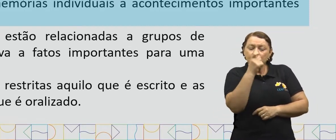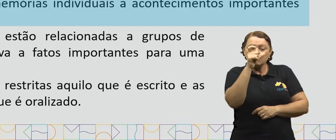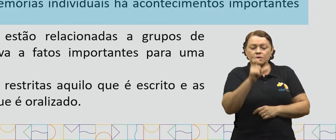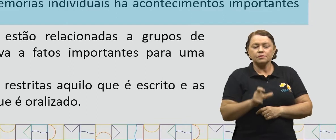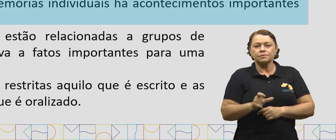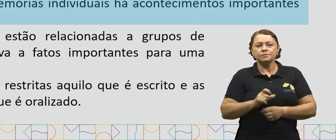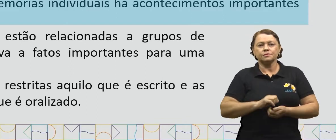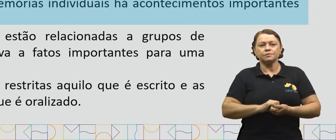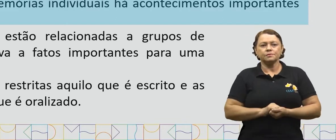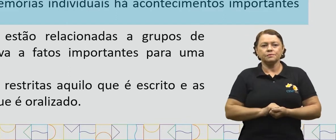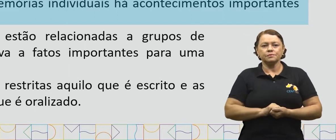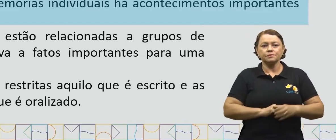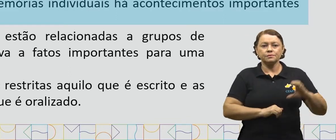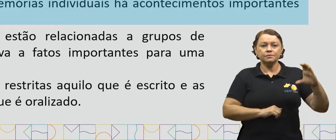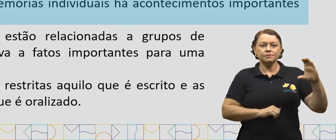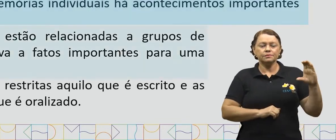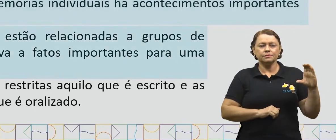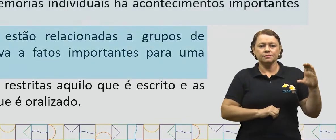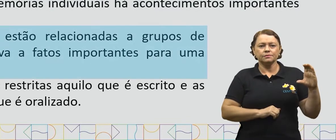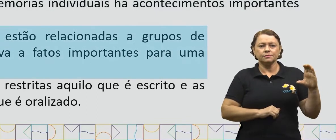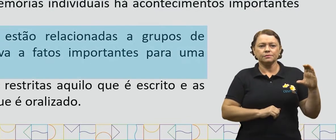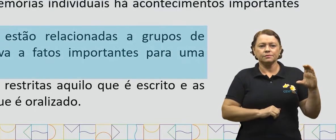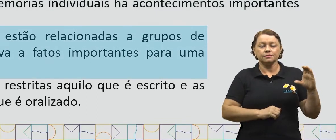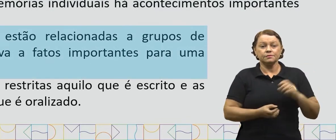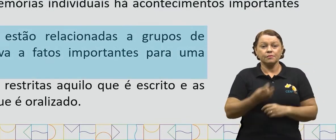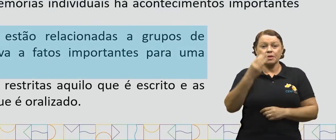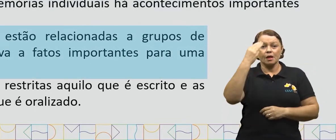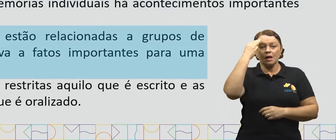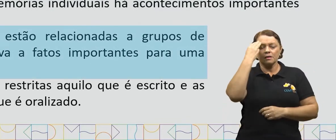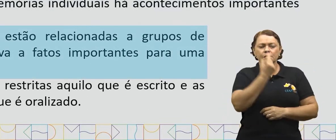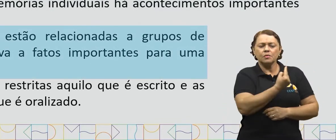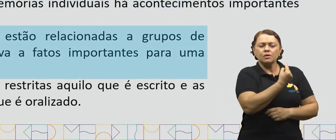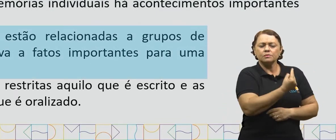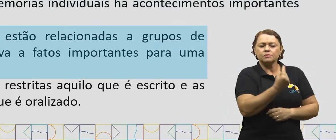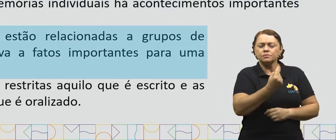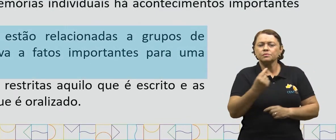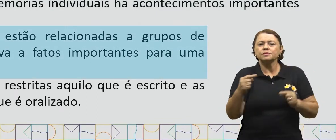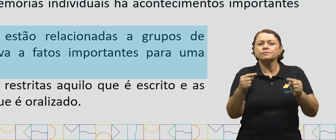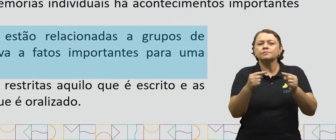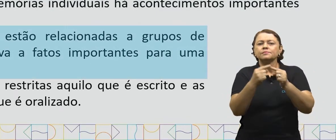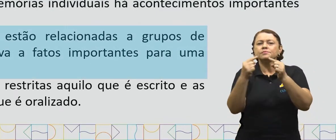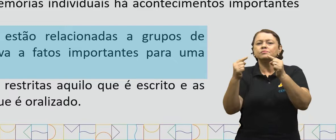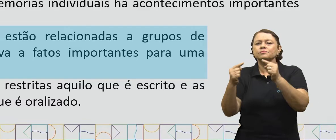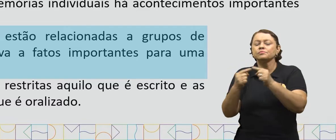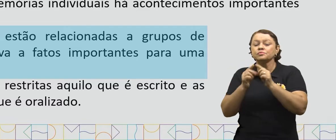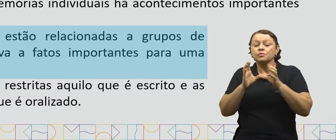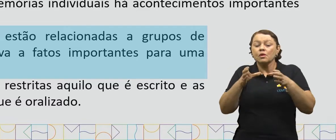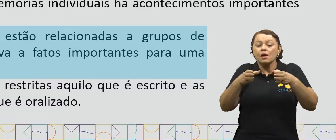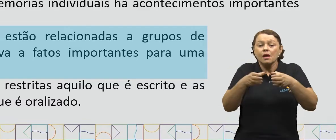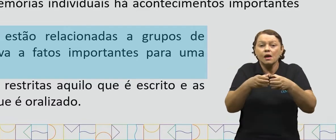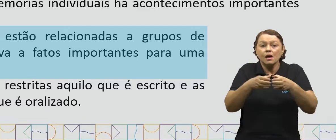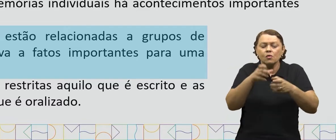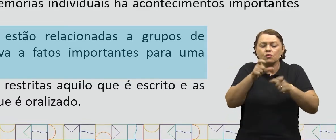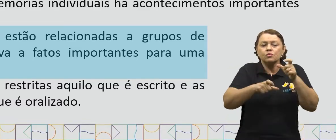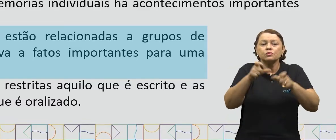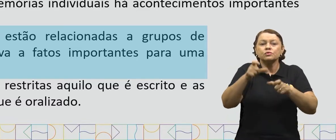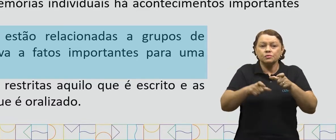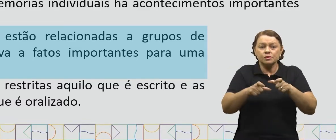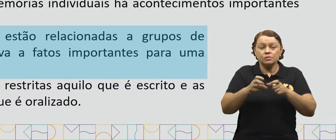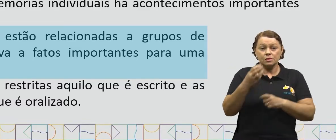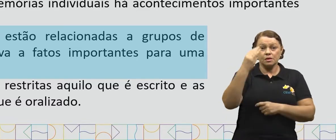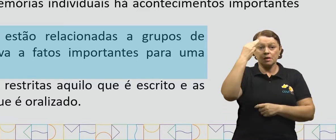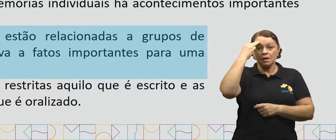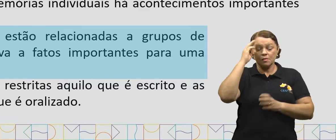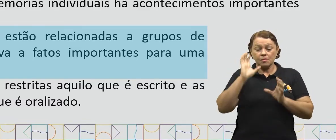pessoa. Alternativa C. As memórias individuais estão relacionadas a grupo de pessoas e